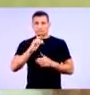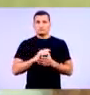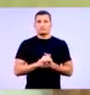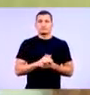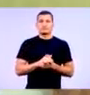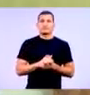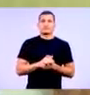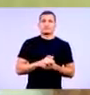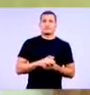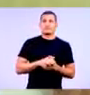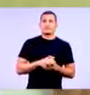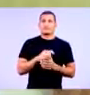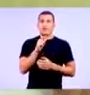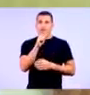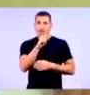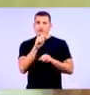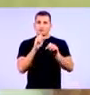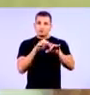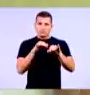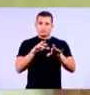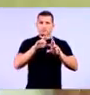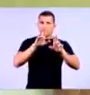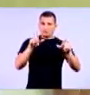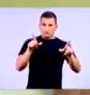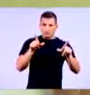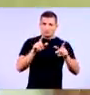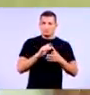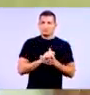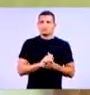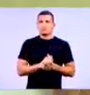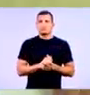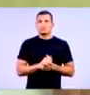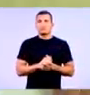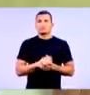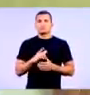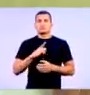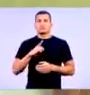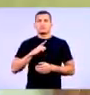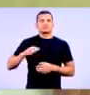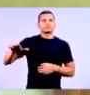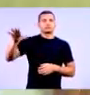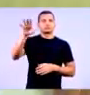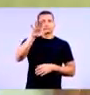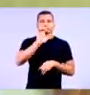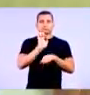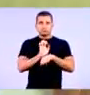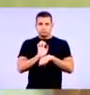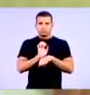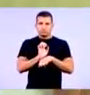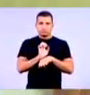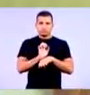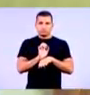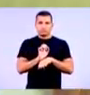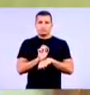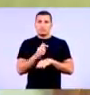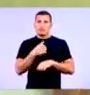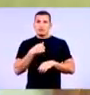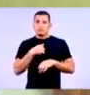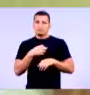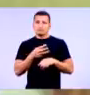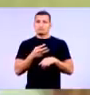seguinte, EAD, este é um ensino diferenciado, aonde abrange todo o estado, daqui sairei com